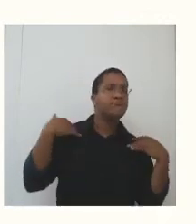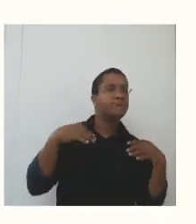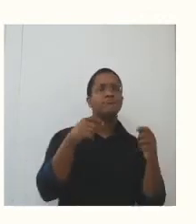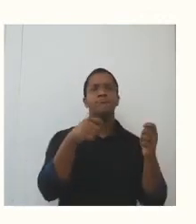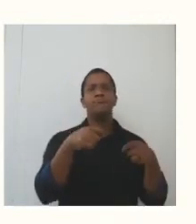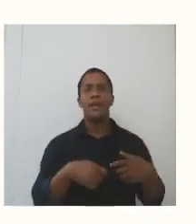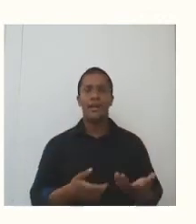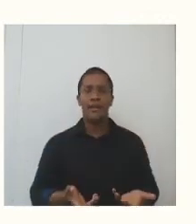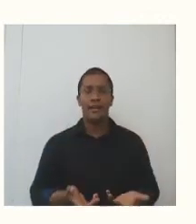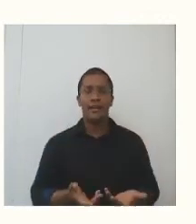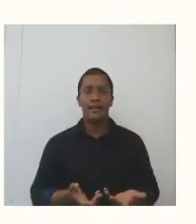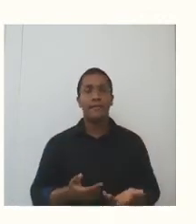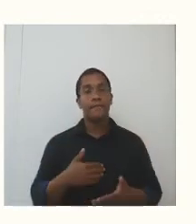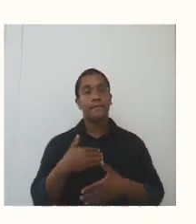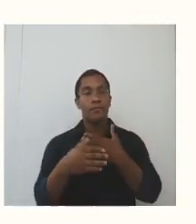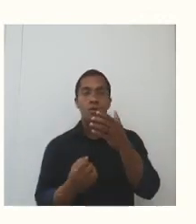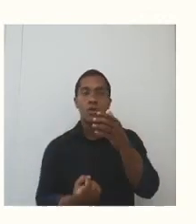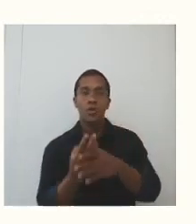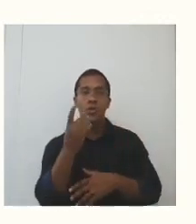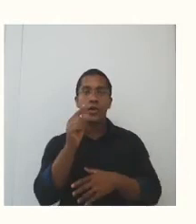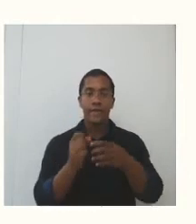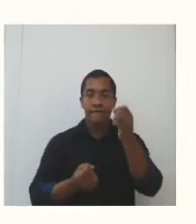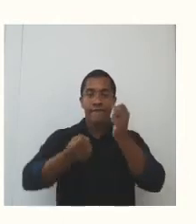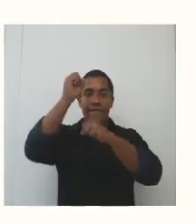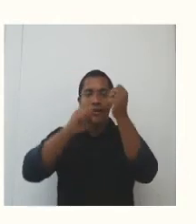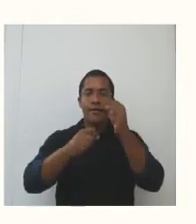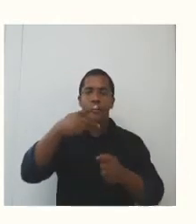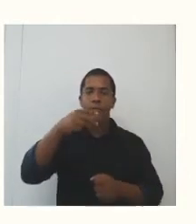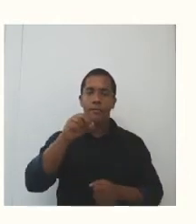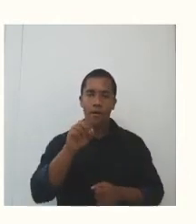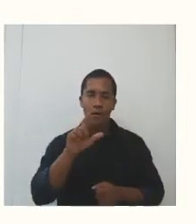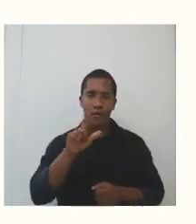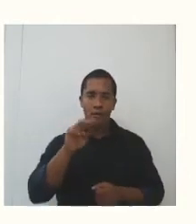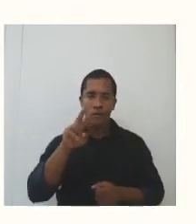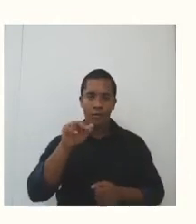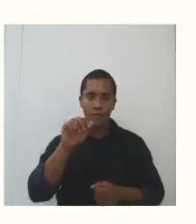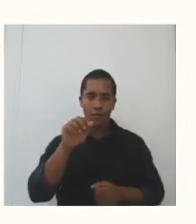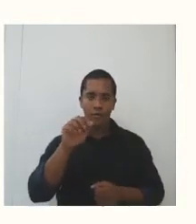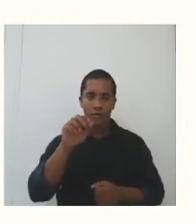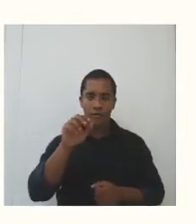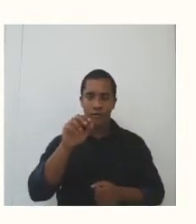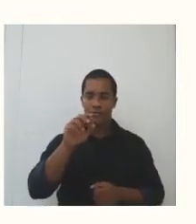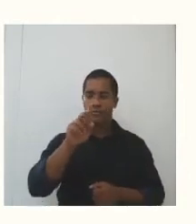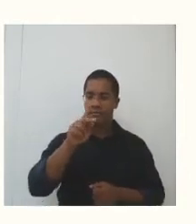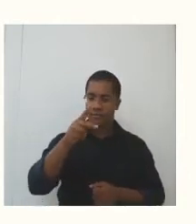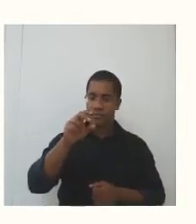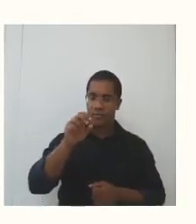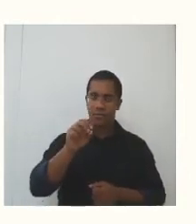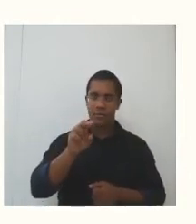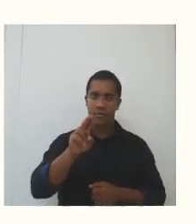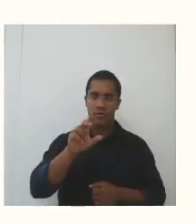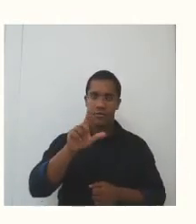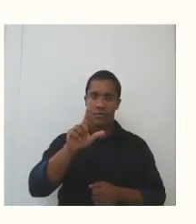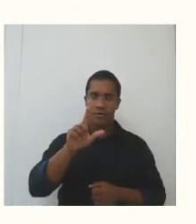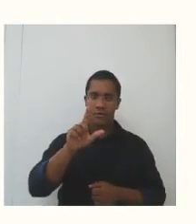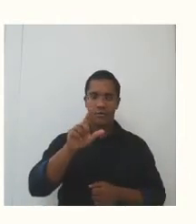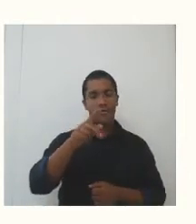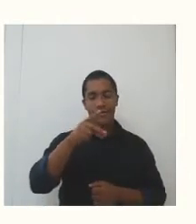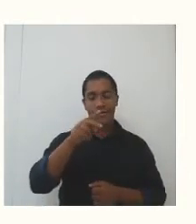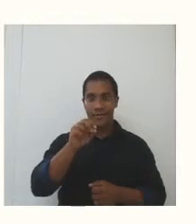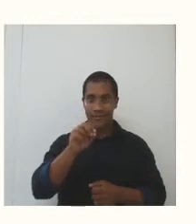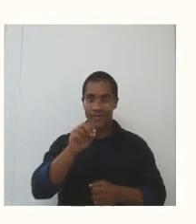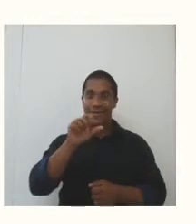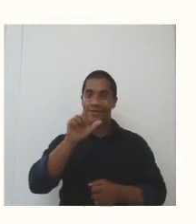Aí, ó, funda então também uma fábrica de pólvora, o Teatro São João. Vamos ter também a imprensa, né, que vai ser permitida dentro